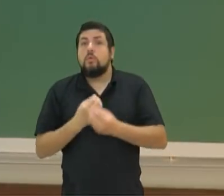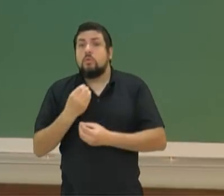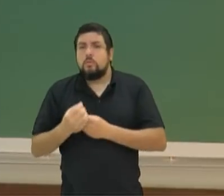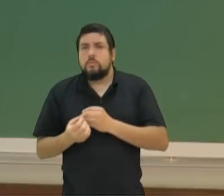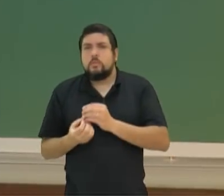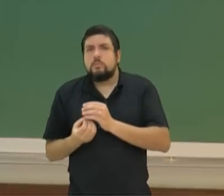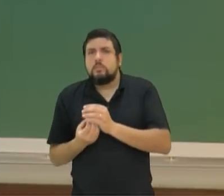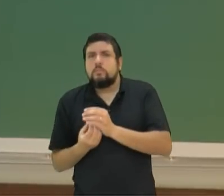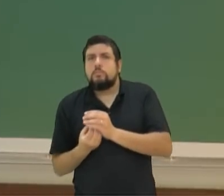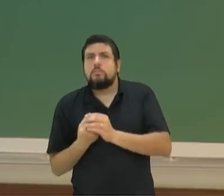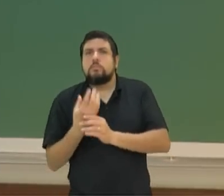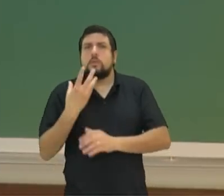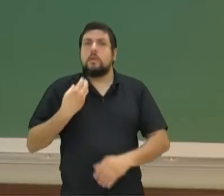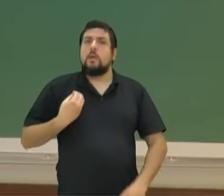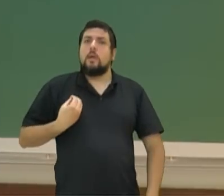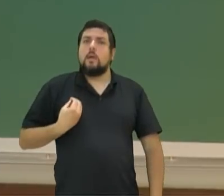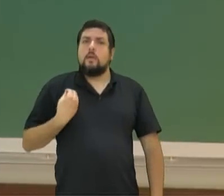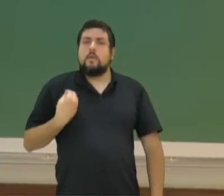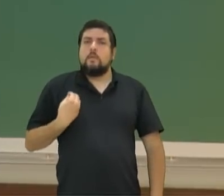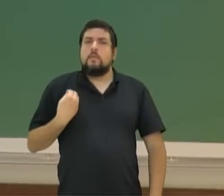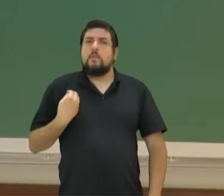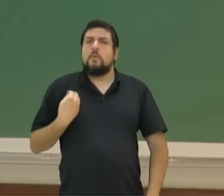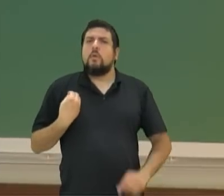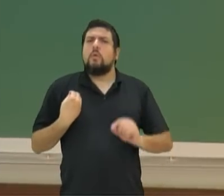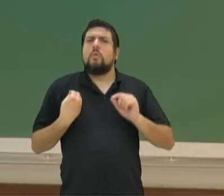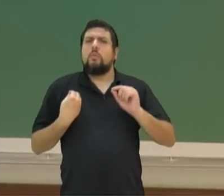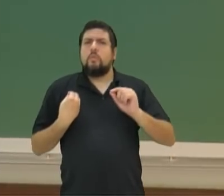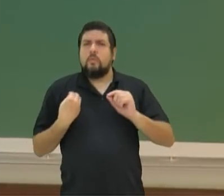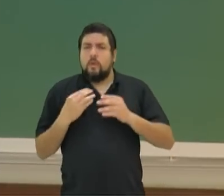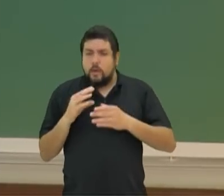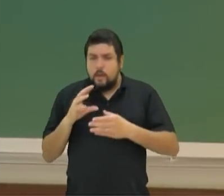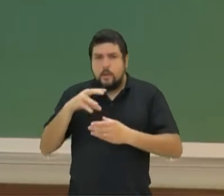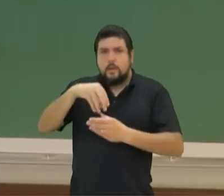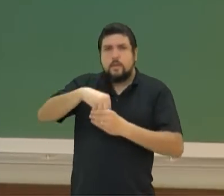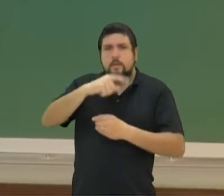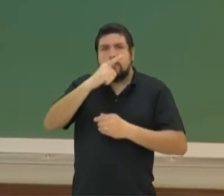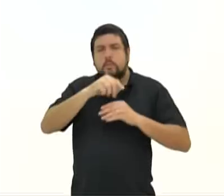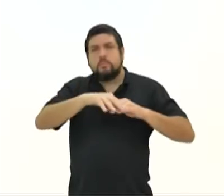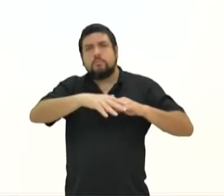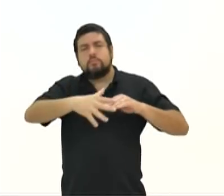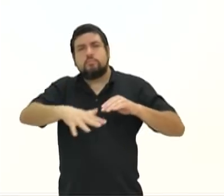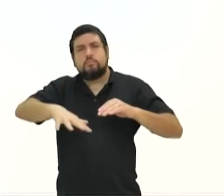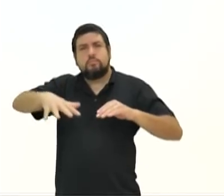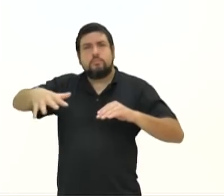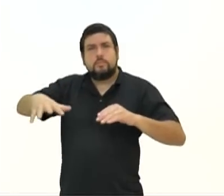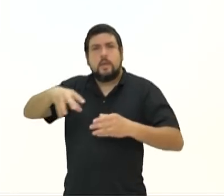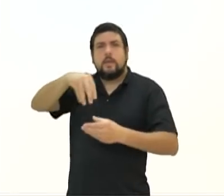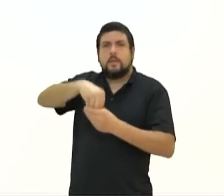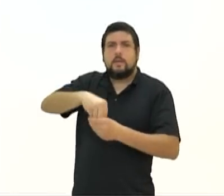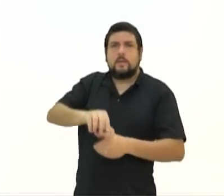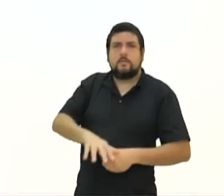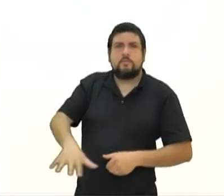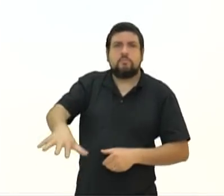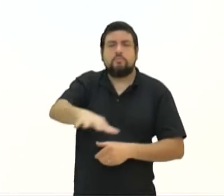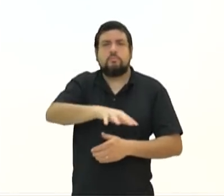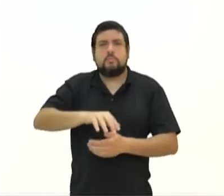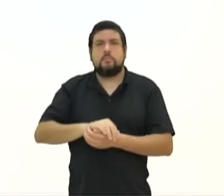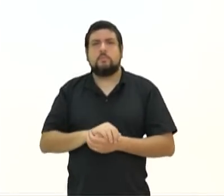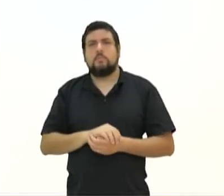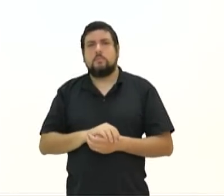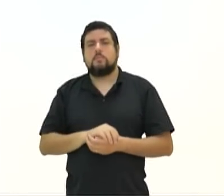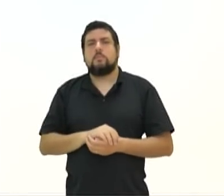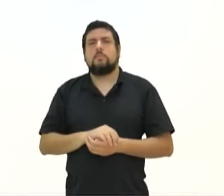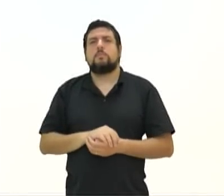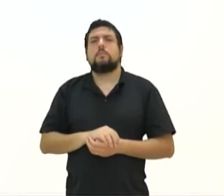aconteceu dentro dos oceanos, de acordo com estudos dos cientistas. Eles estudam que, a partir das